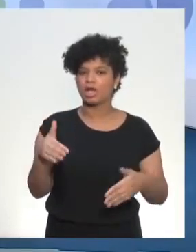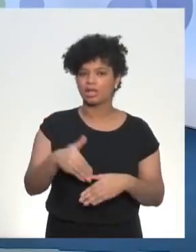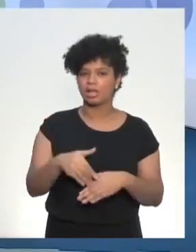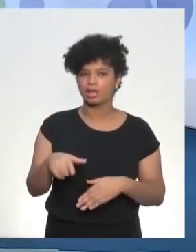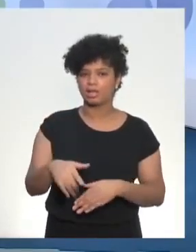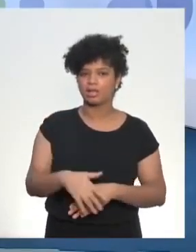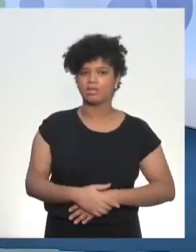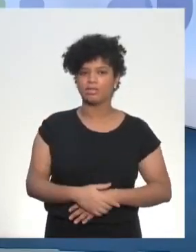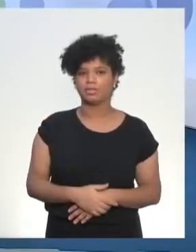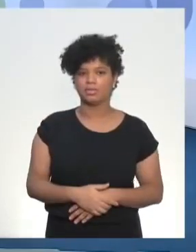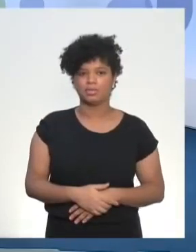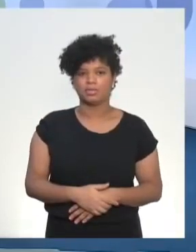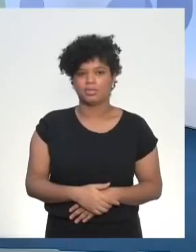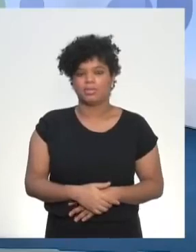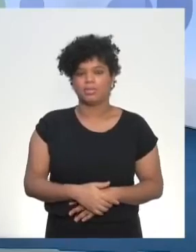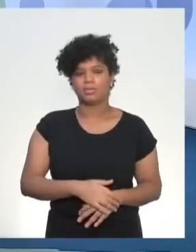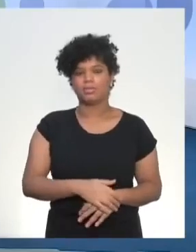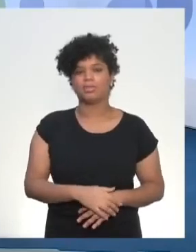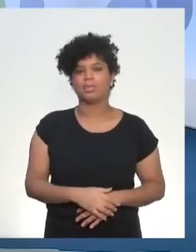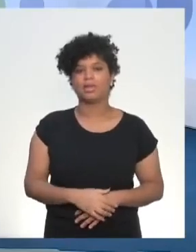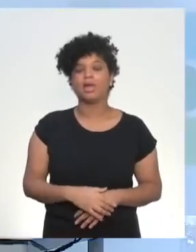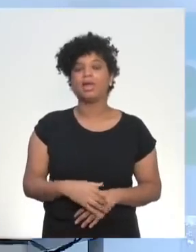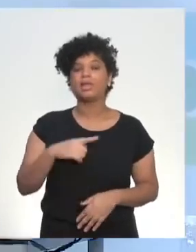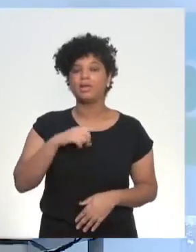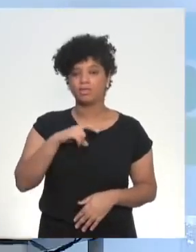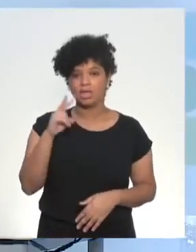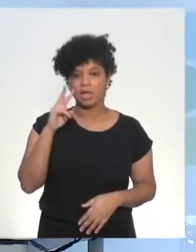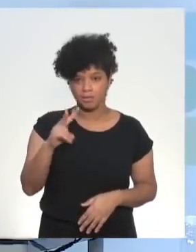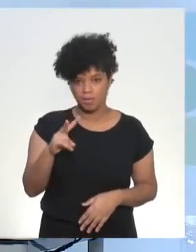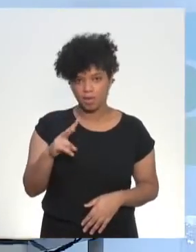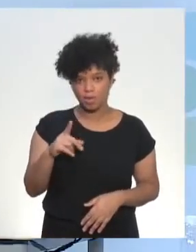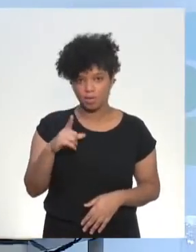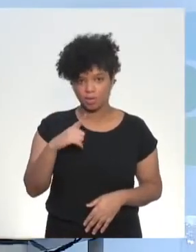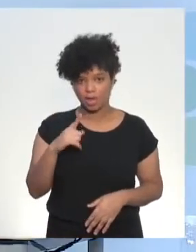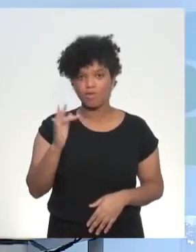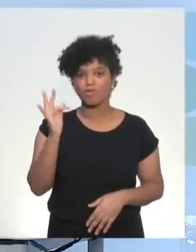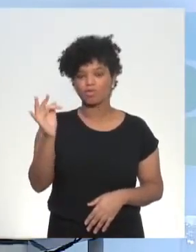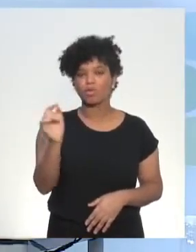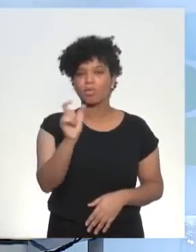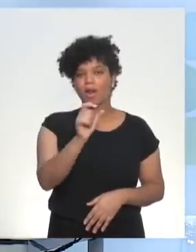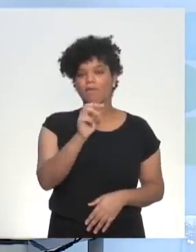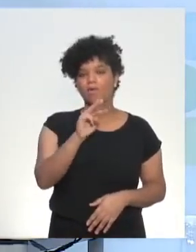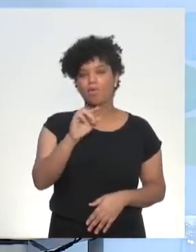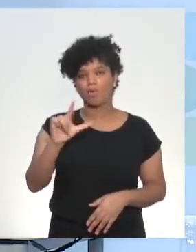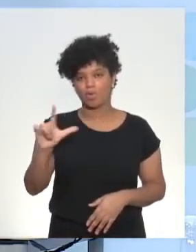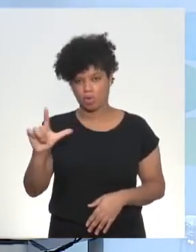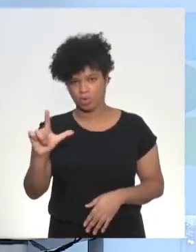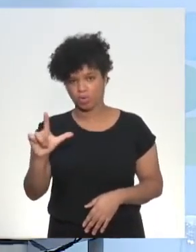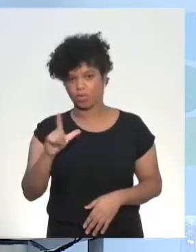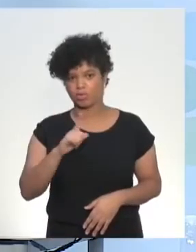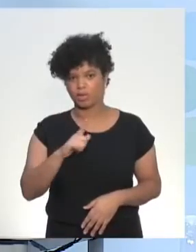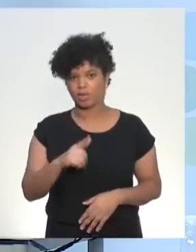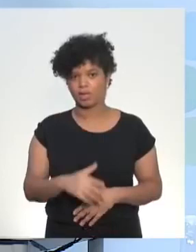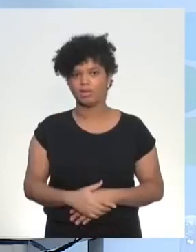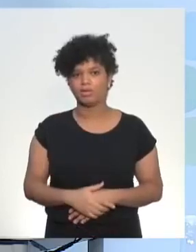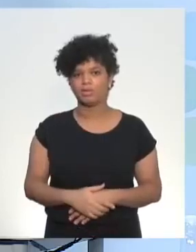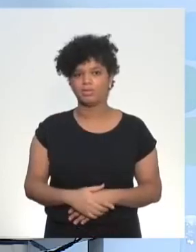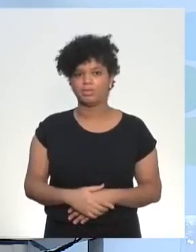Bom, aí vocês viram que a gente falou sobre o futuro com o Will na aula de hoje, né? Então a gente colocou lá,